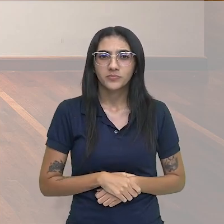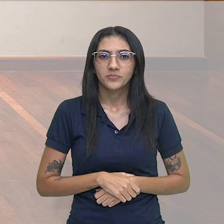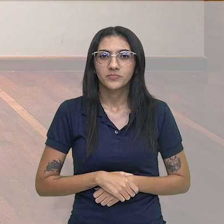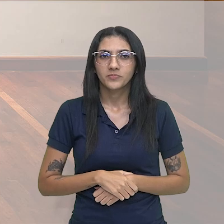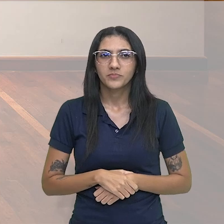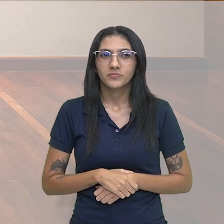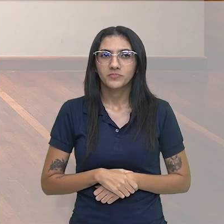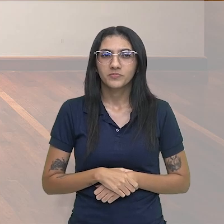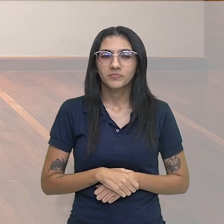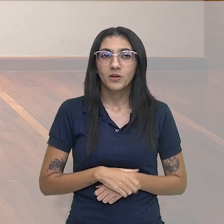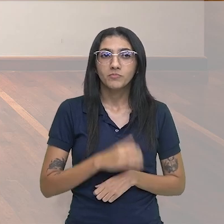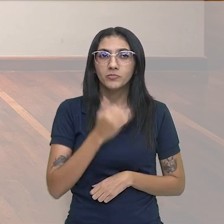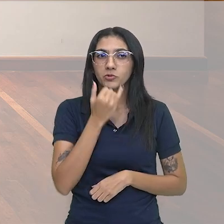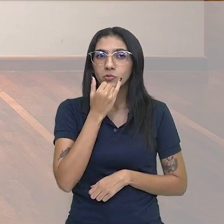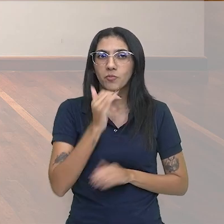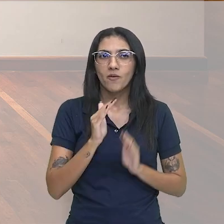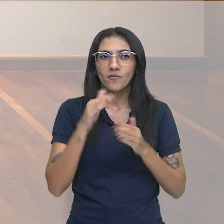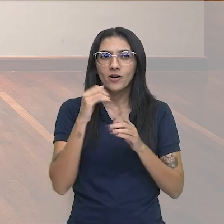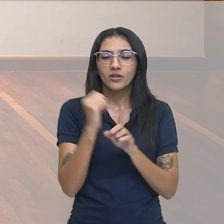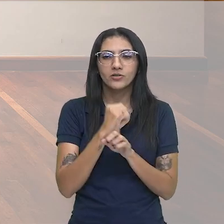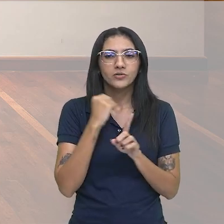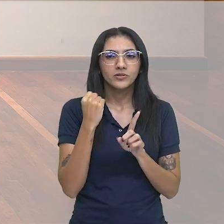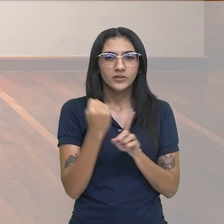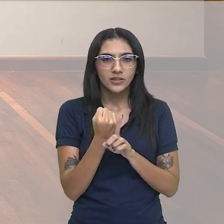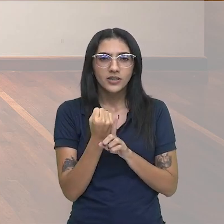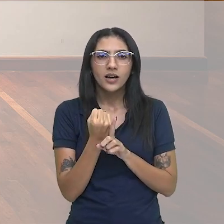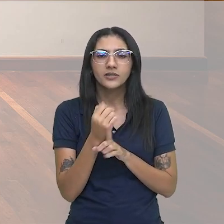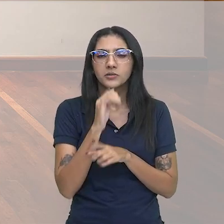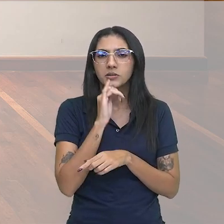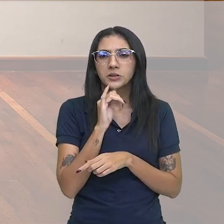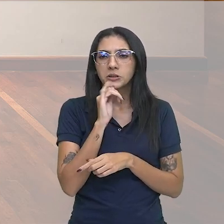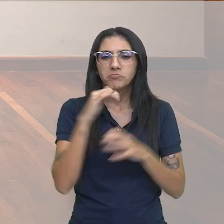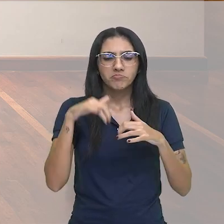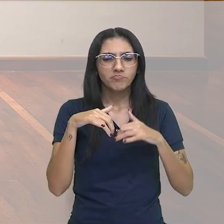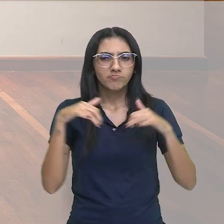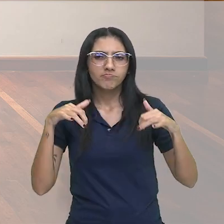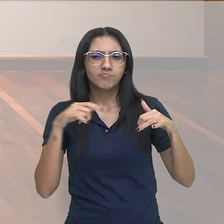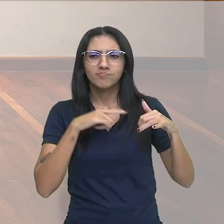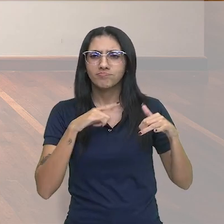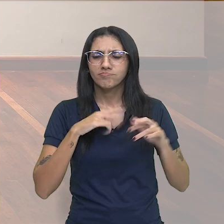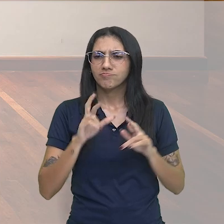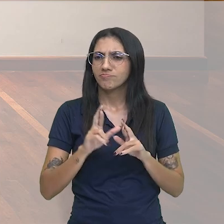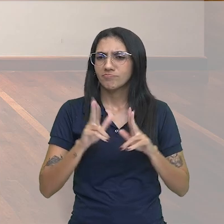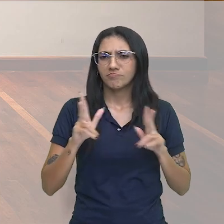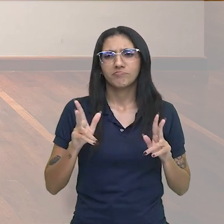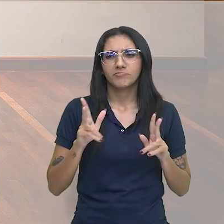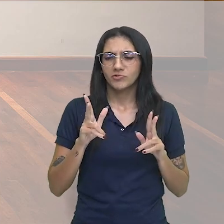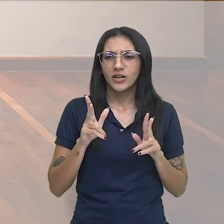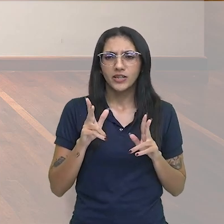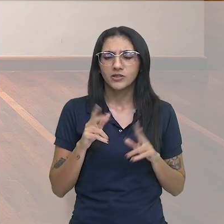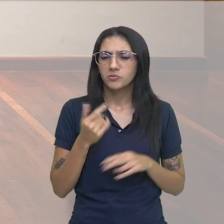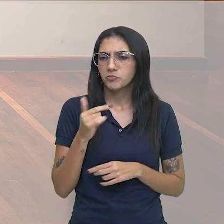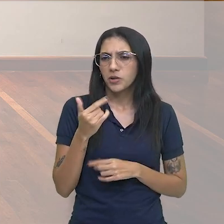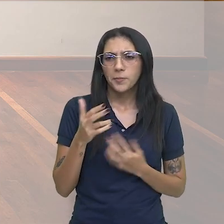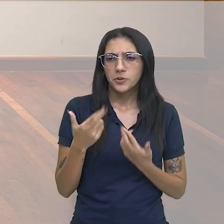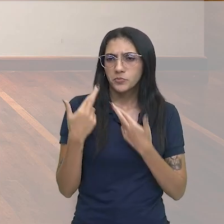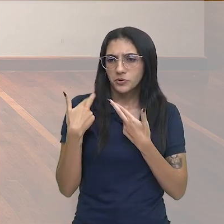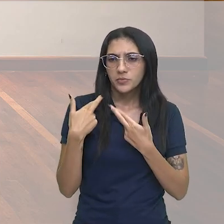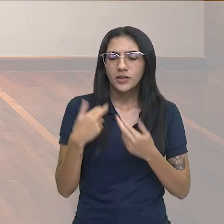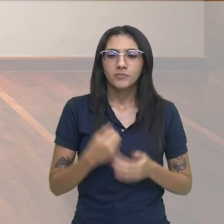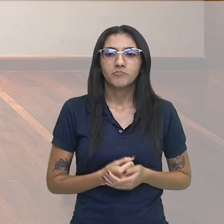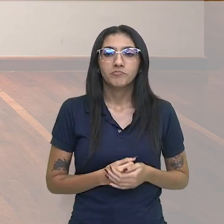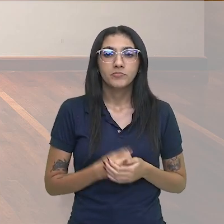na sociedade, né? Diz que as partes elas não são tão importantes como o todo, né, da sociedade. Ele vai dizer